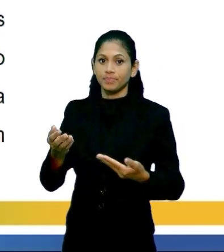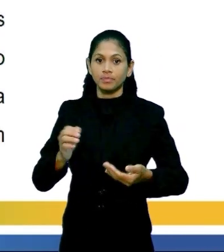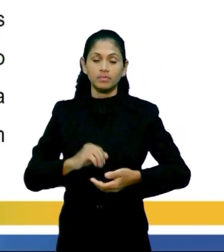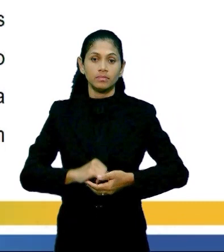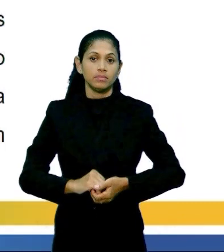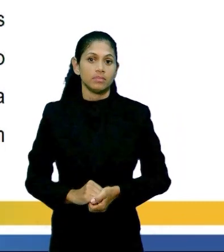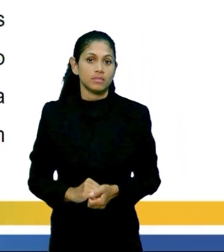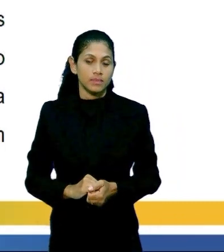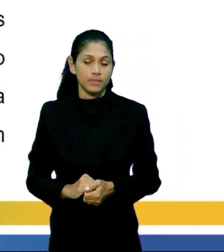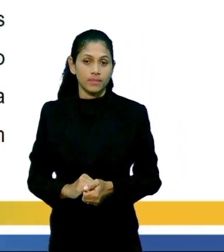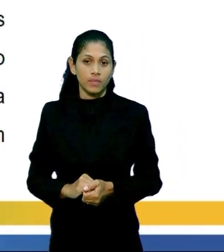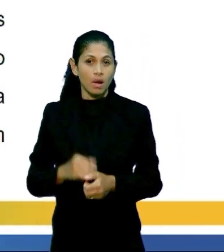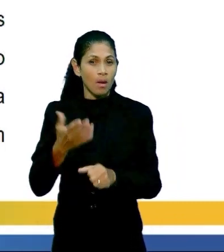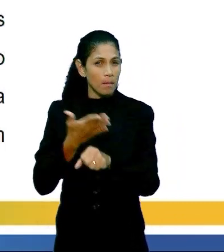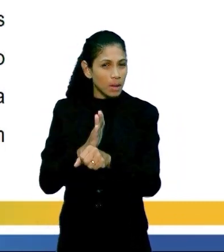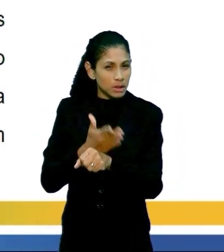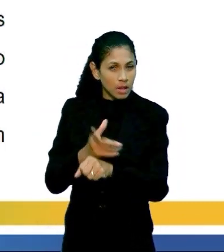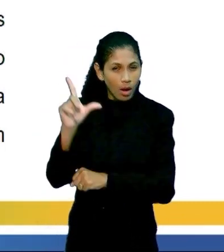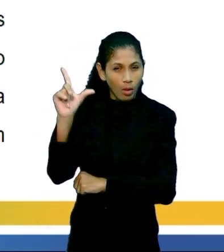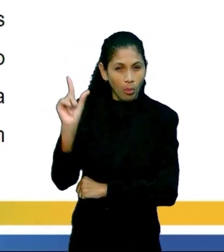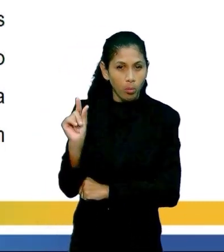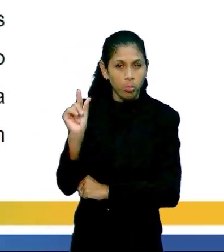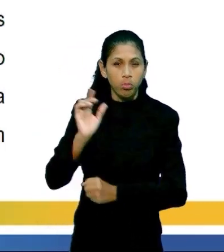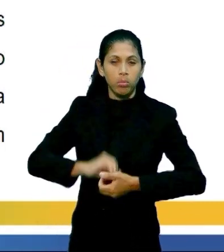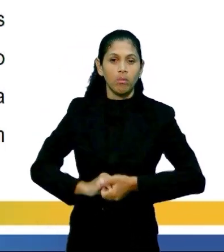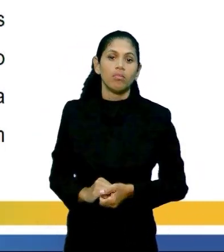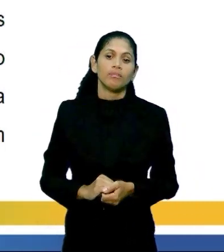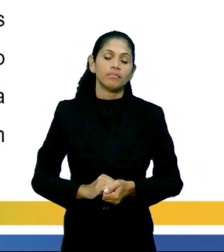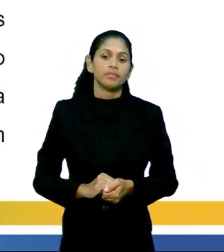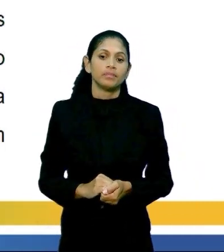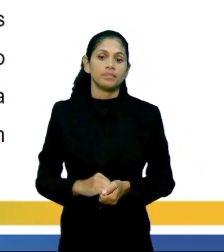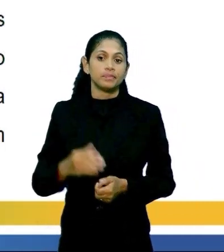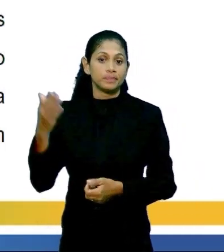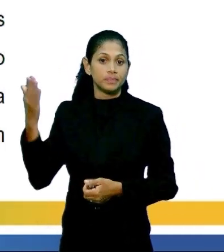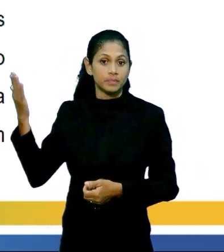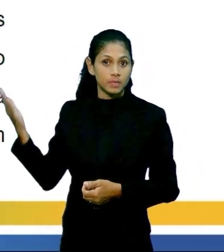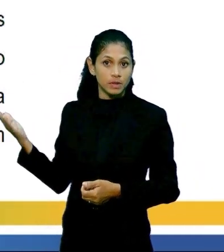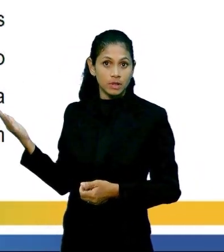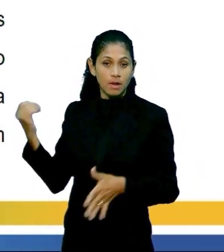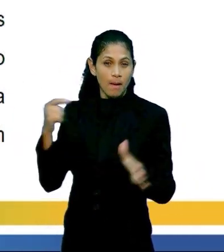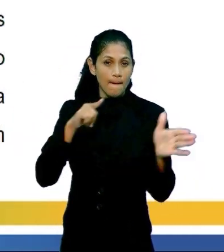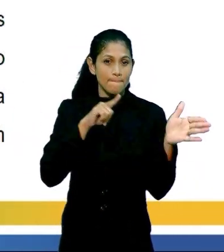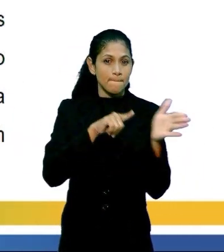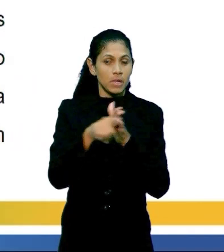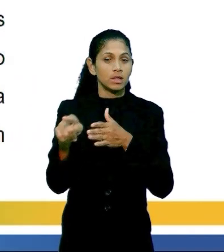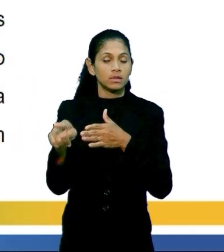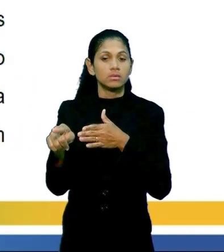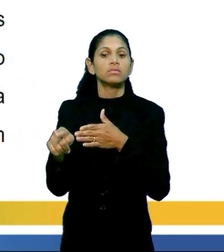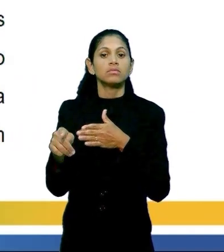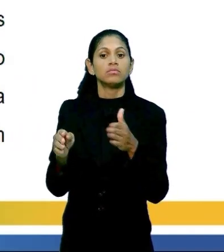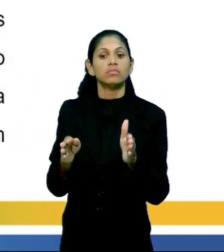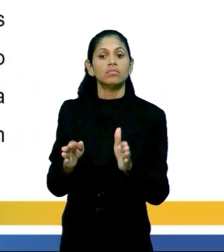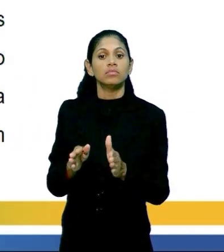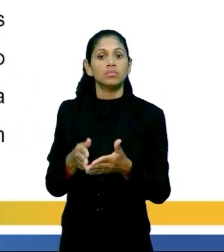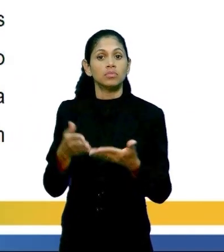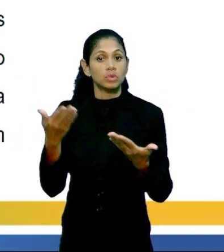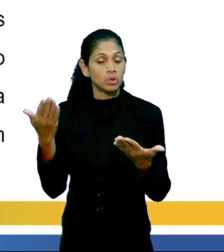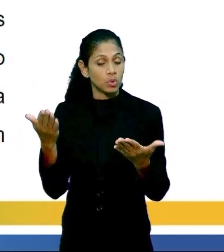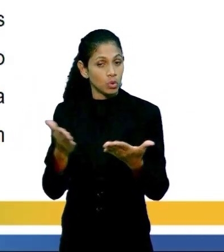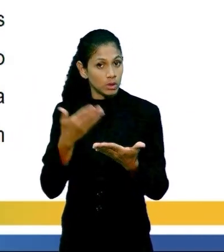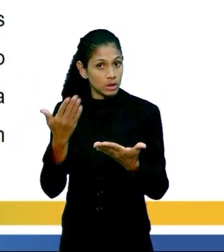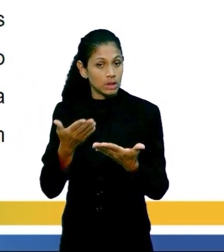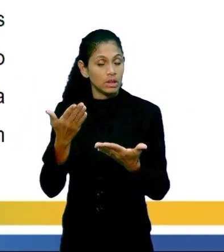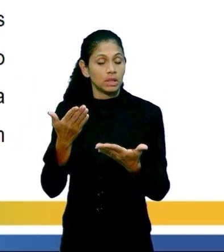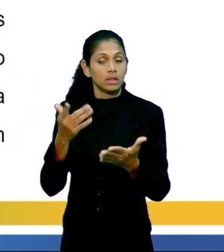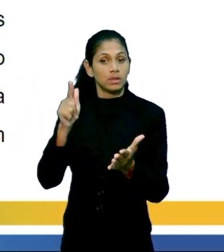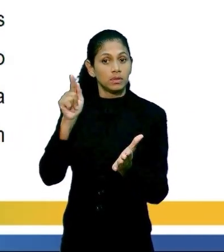Então vamos lá praticar um pouquinho. Essa questão eu retirei da página